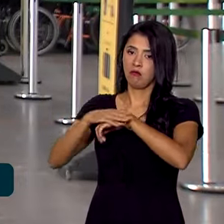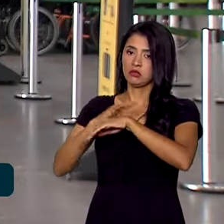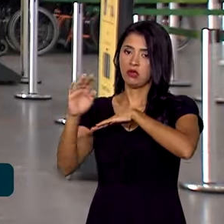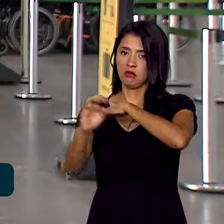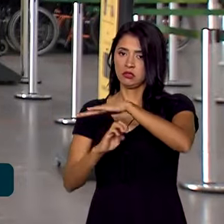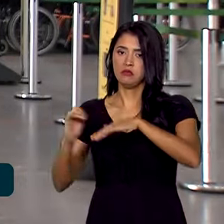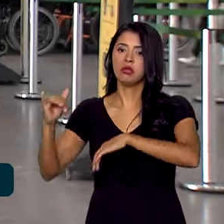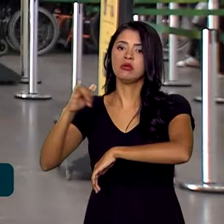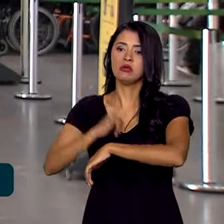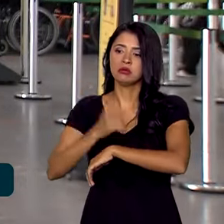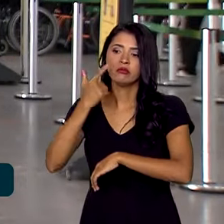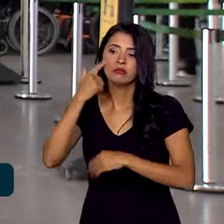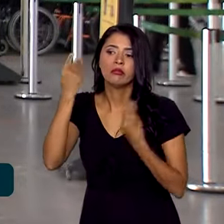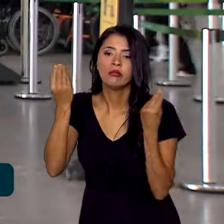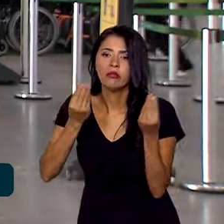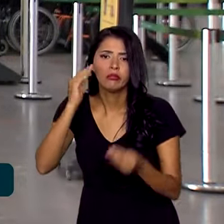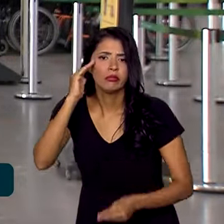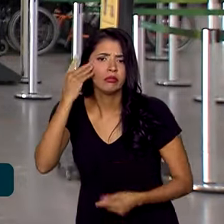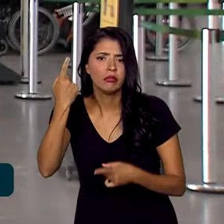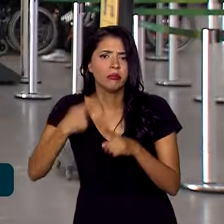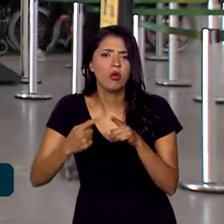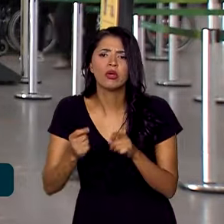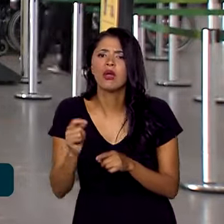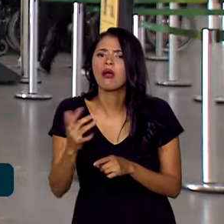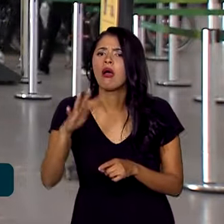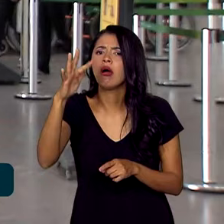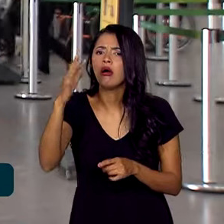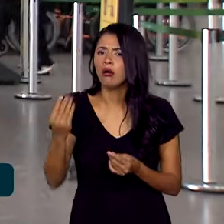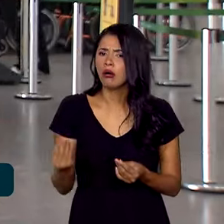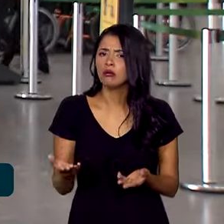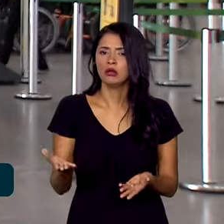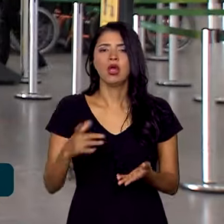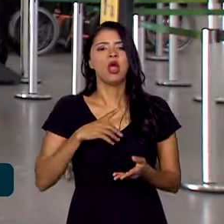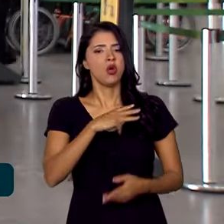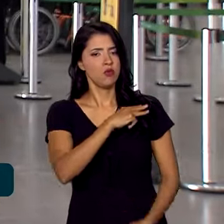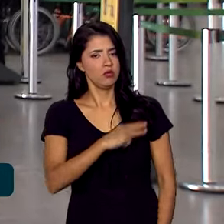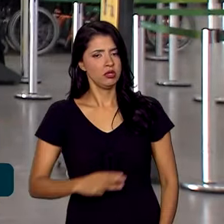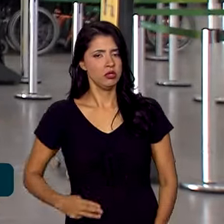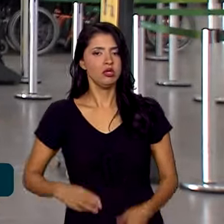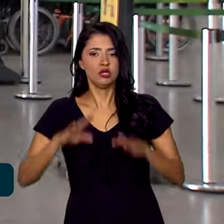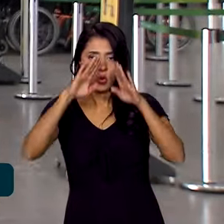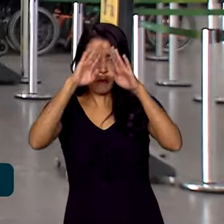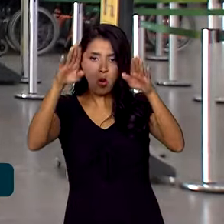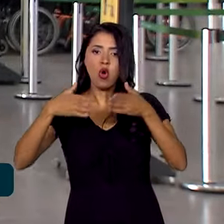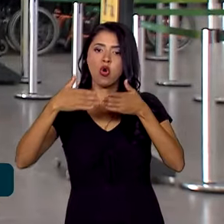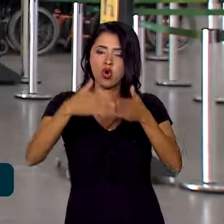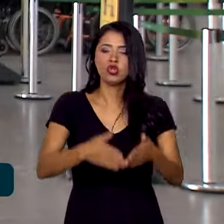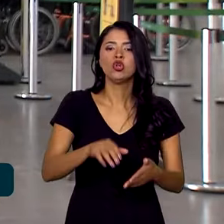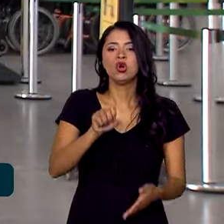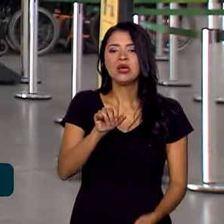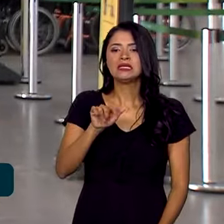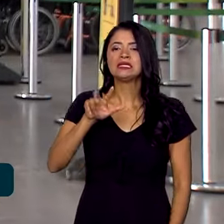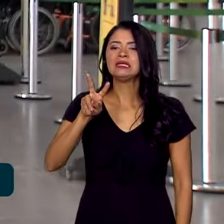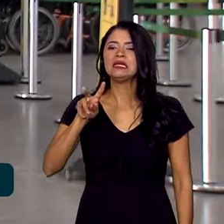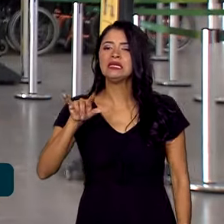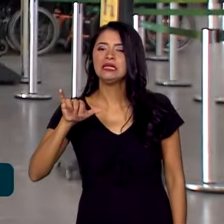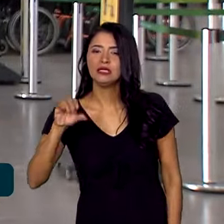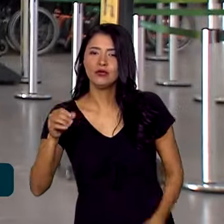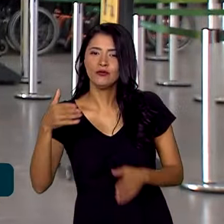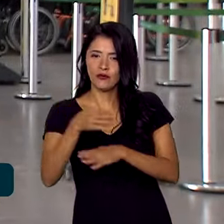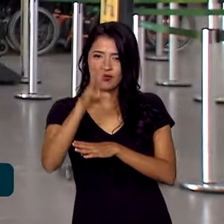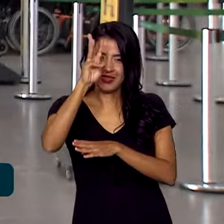para entender o custo das passagens. O ministro de Portos e Aeroportos, Silvio Costa Filho, se reuniu na